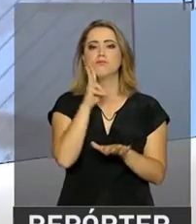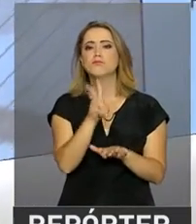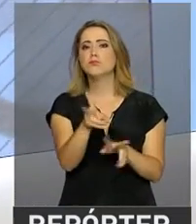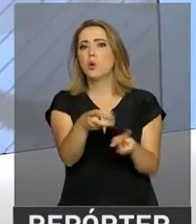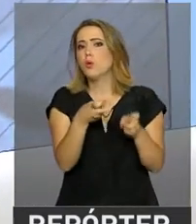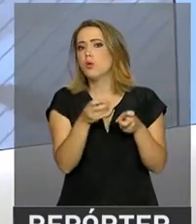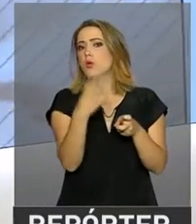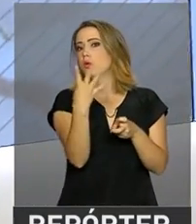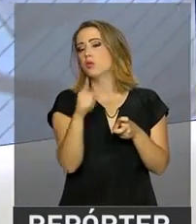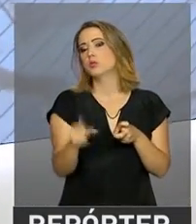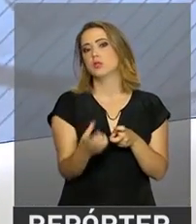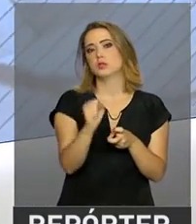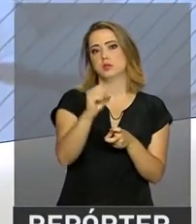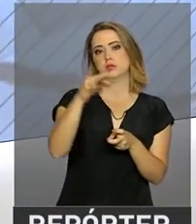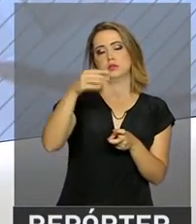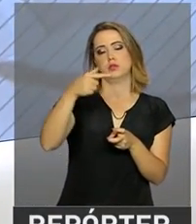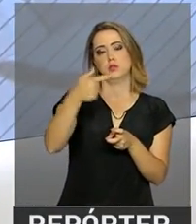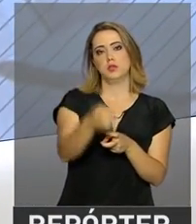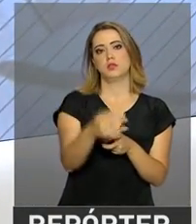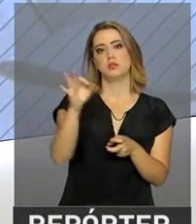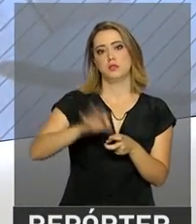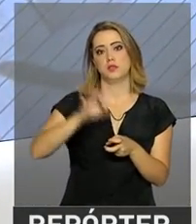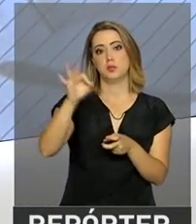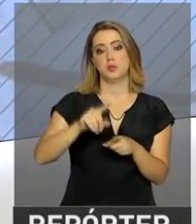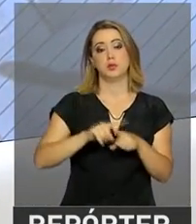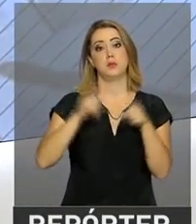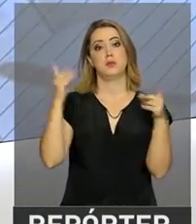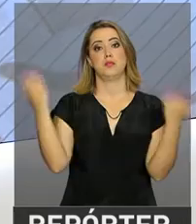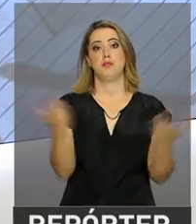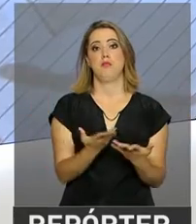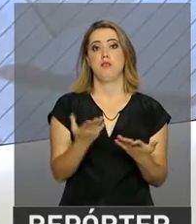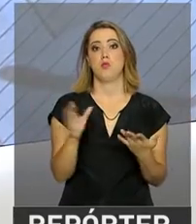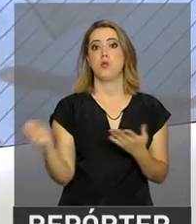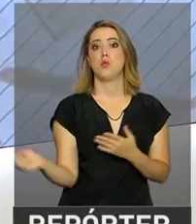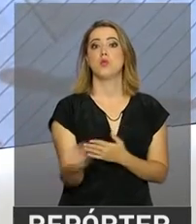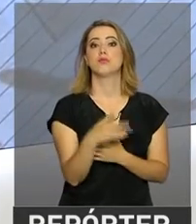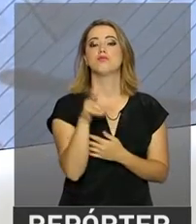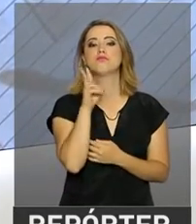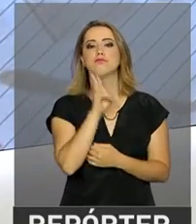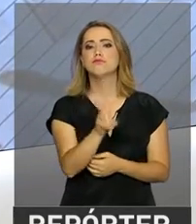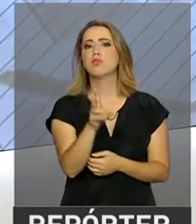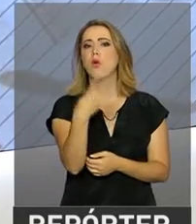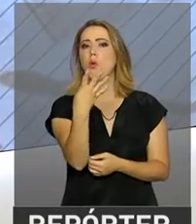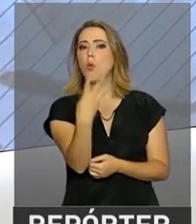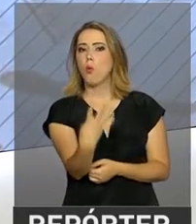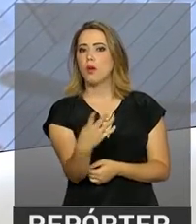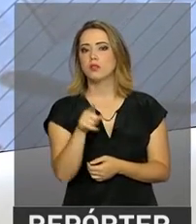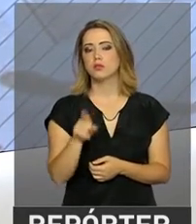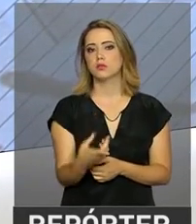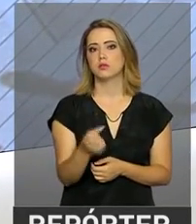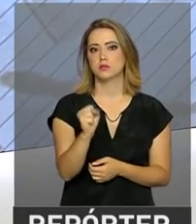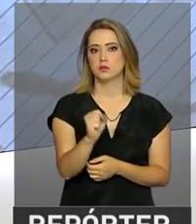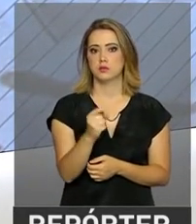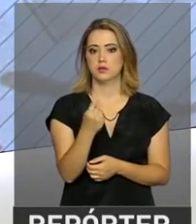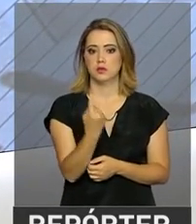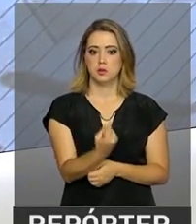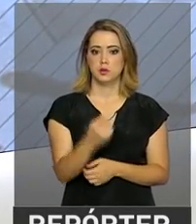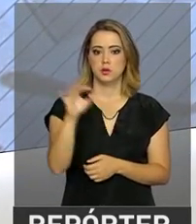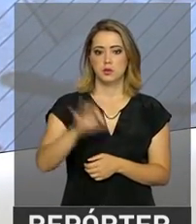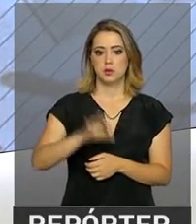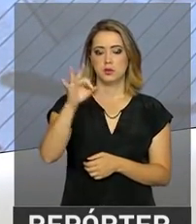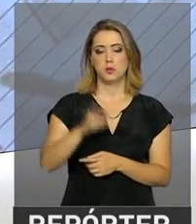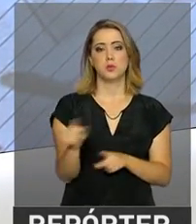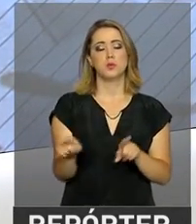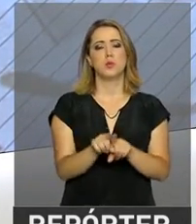de 4,87 por cento agora é a estimativa é de uma inflação de 4,81 por cento com